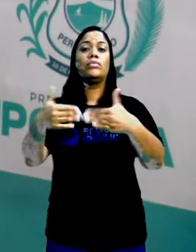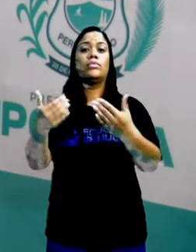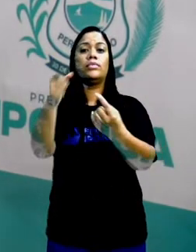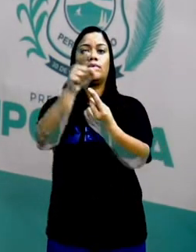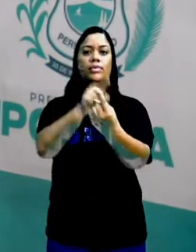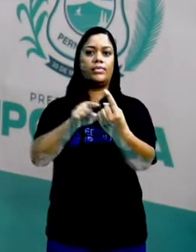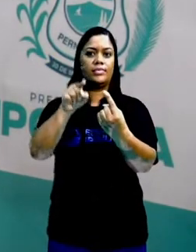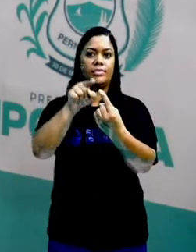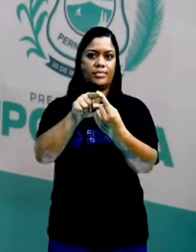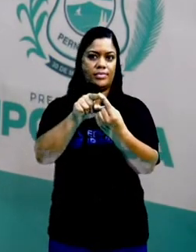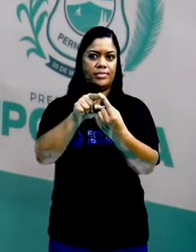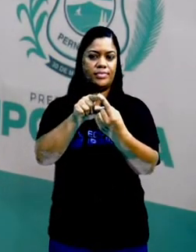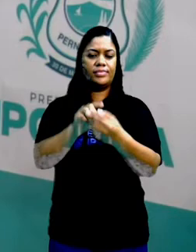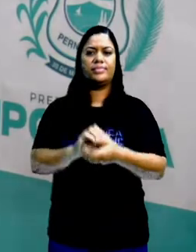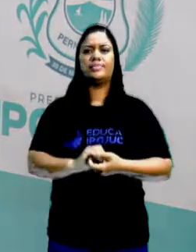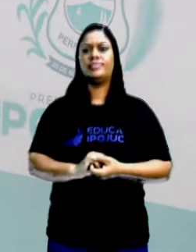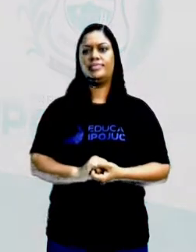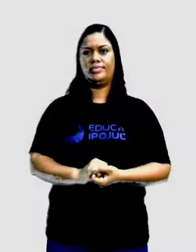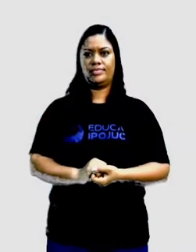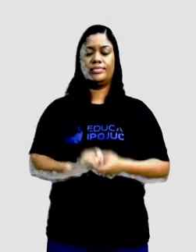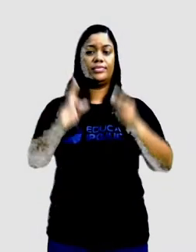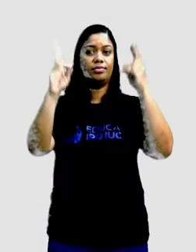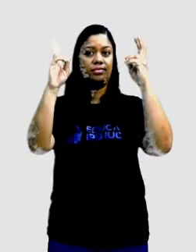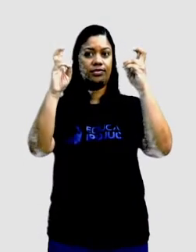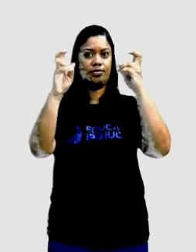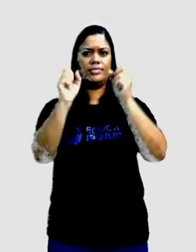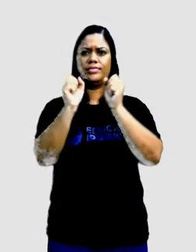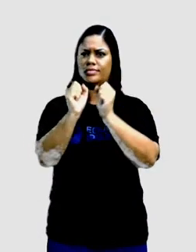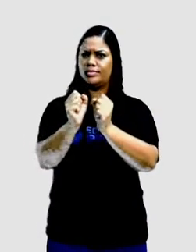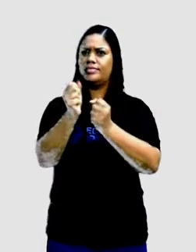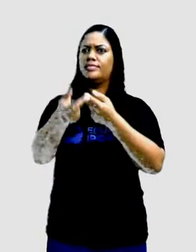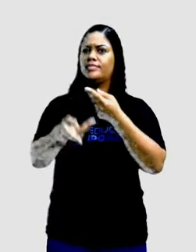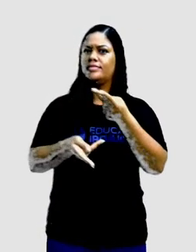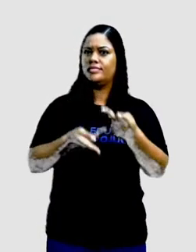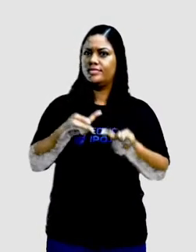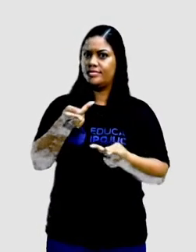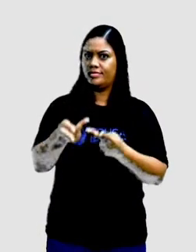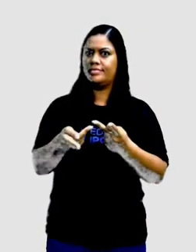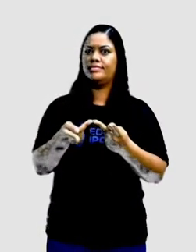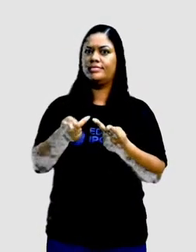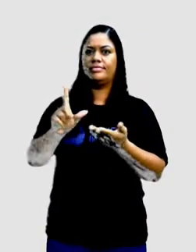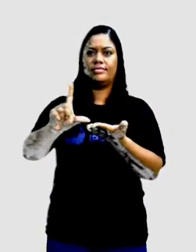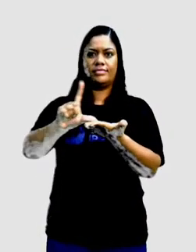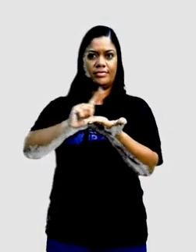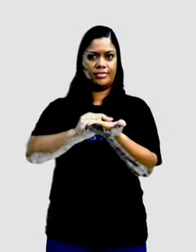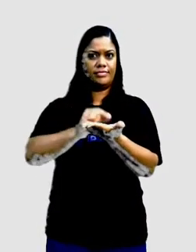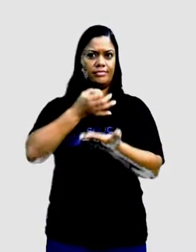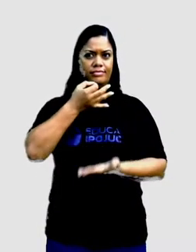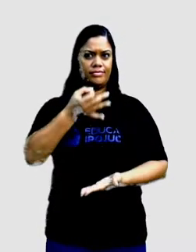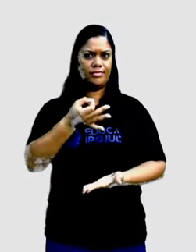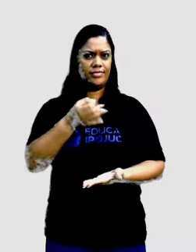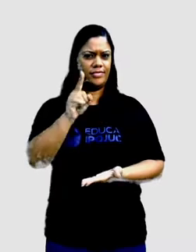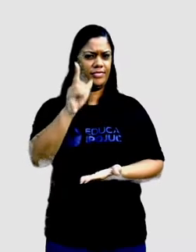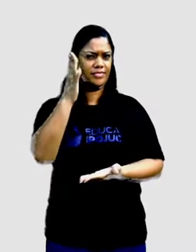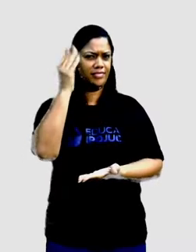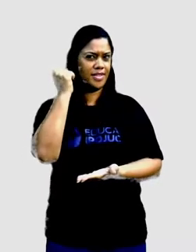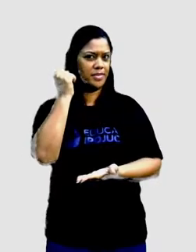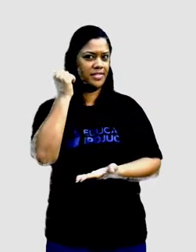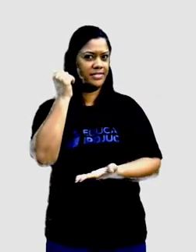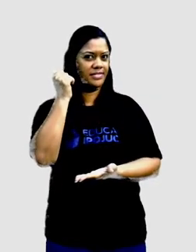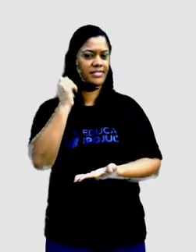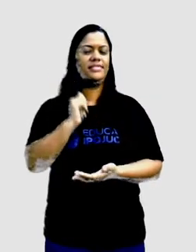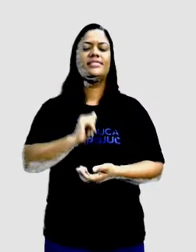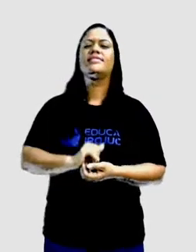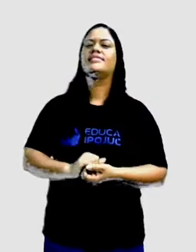objetivo e qual é o tipo de assunto que pode ser abordado em um artigo de opinião vocês desconfiam